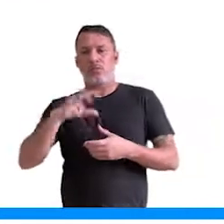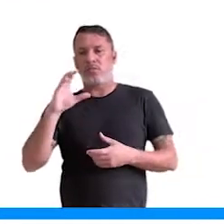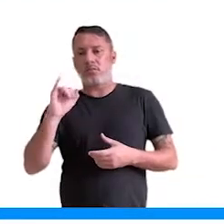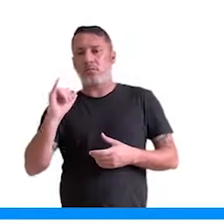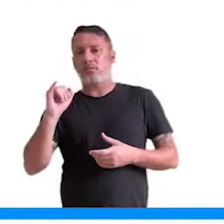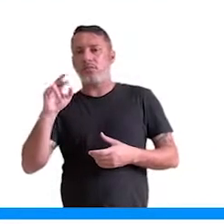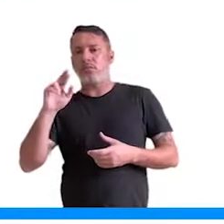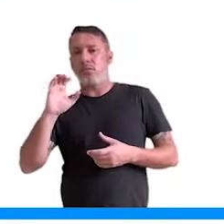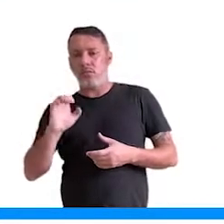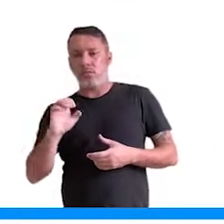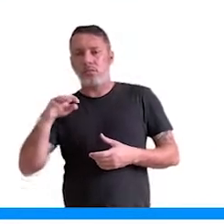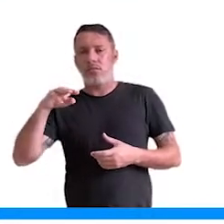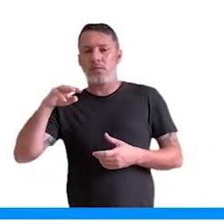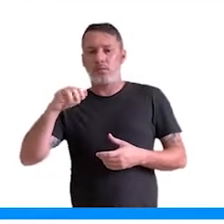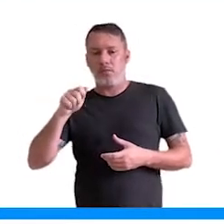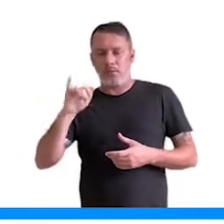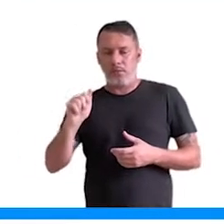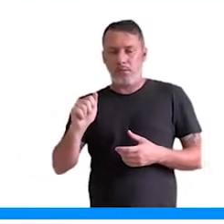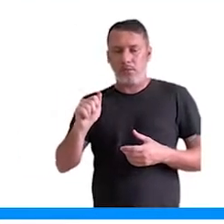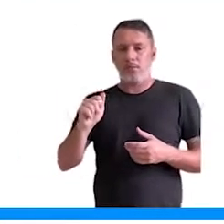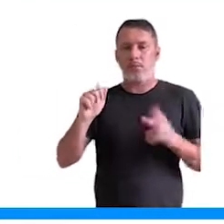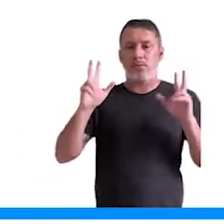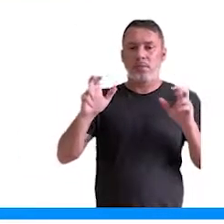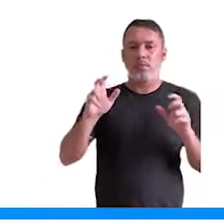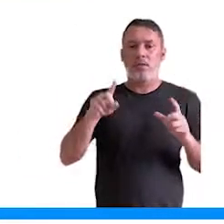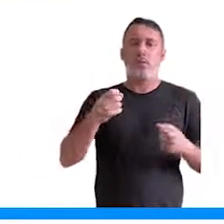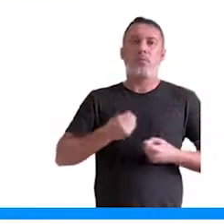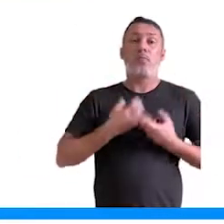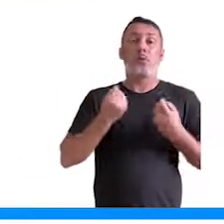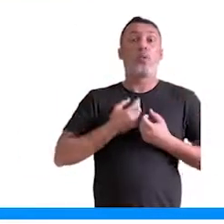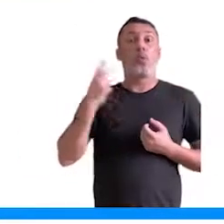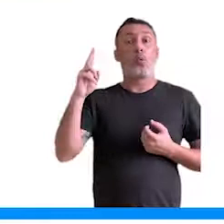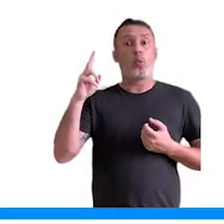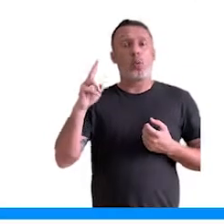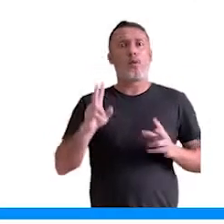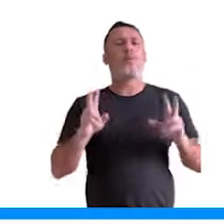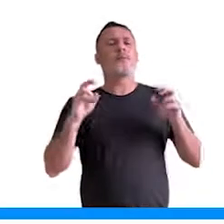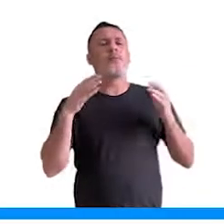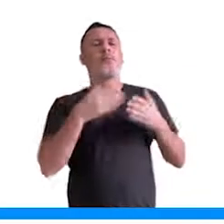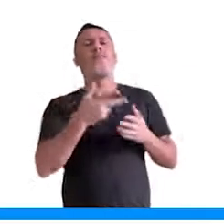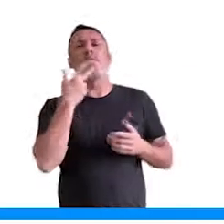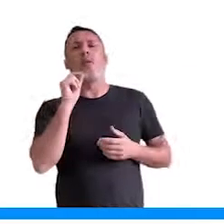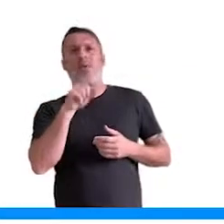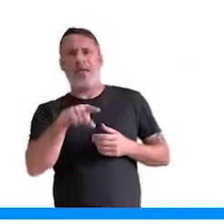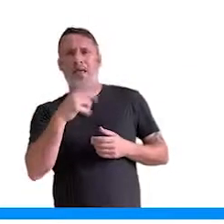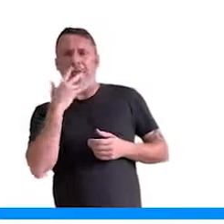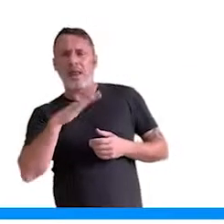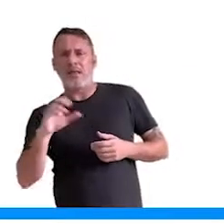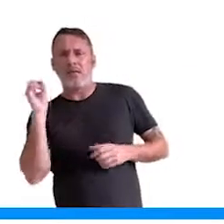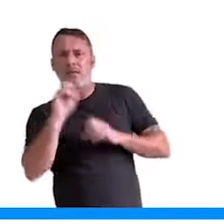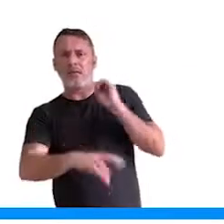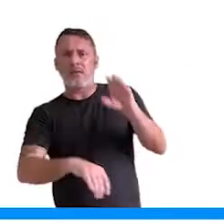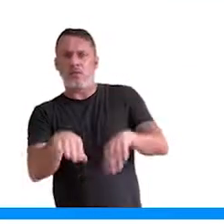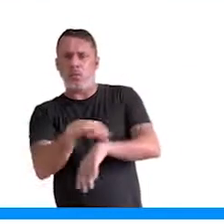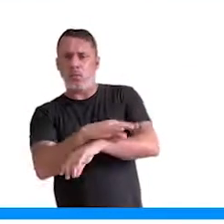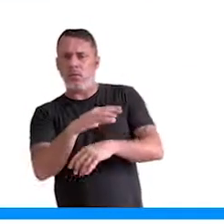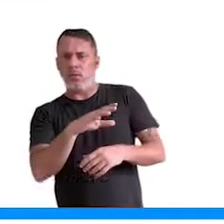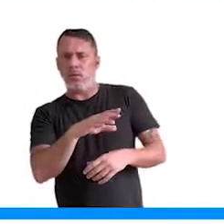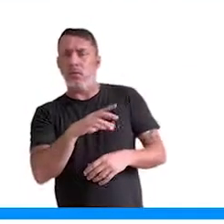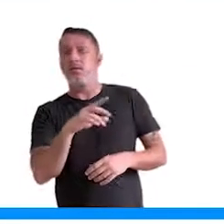uruguaia contemporânea, trata o problema do abandono de crianças nas ruas. Ele fala, sim, que as crianças estão na